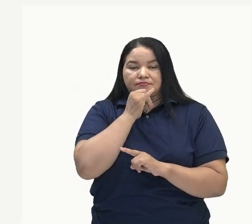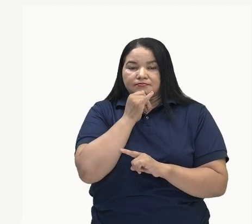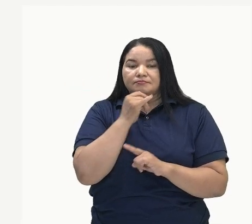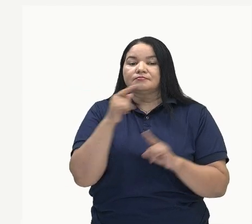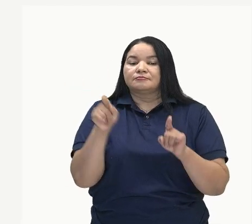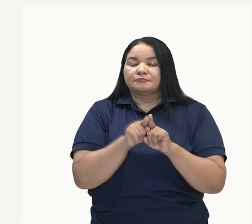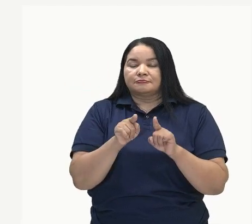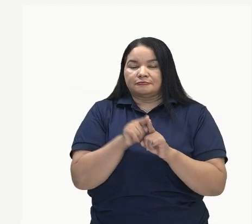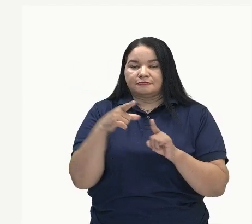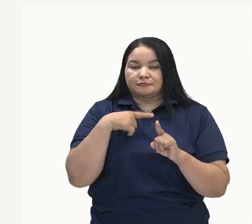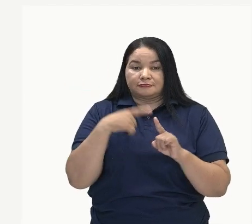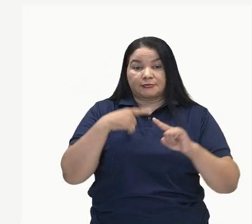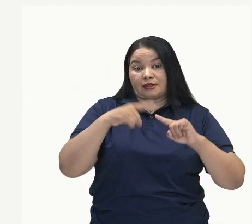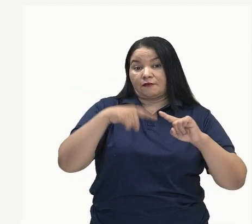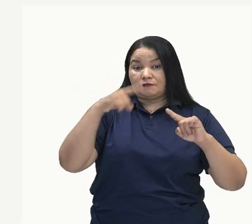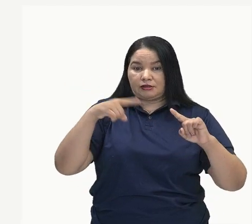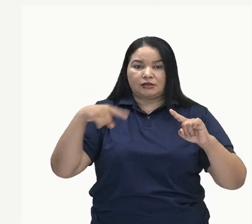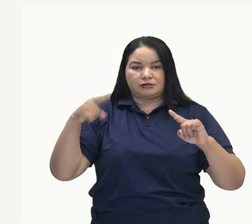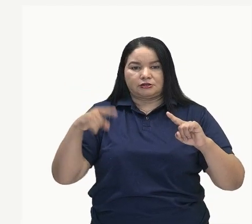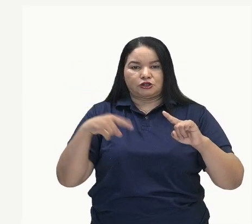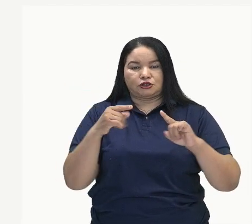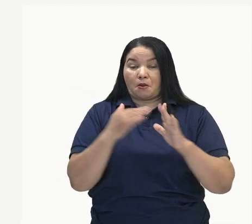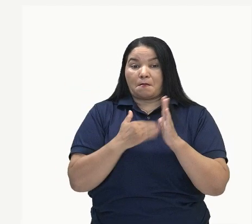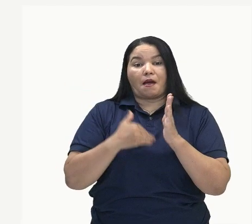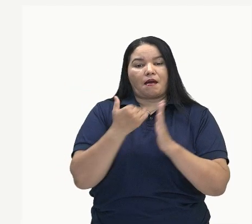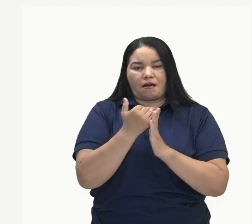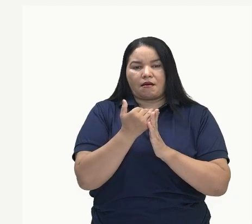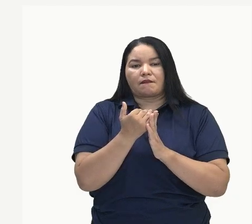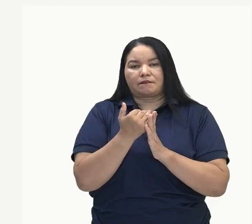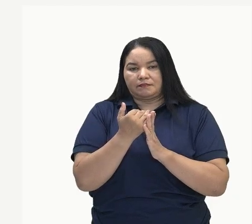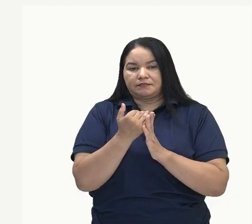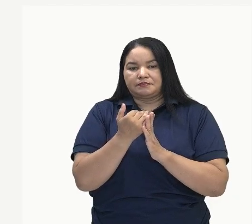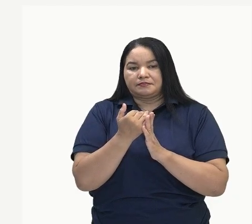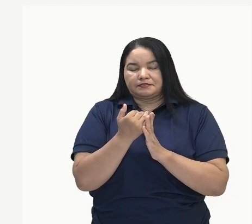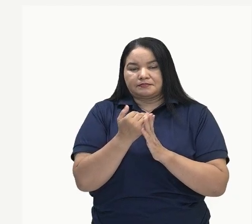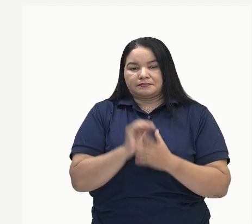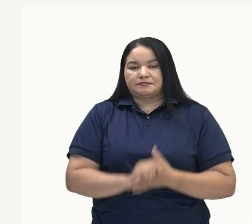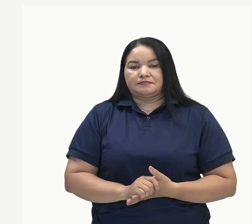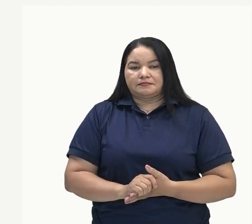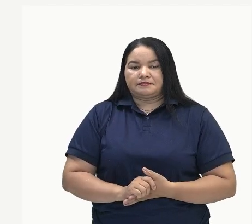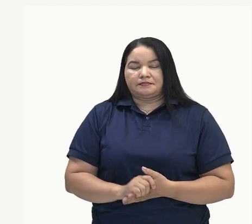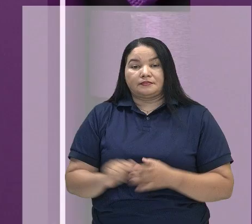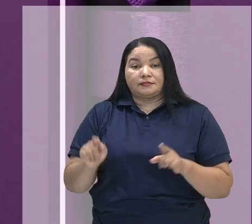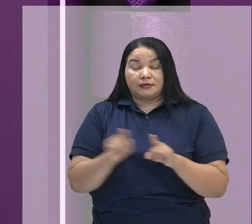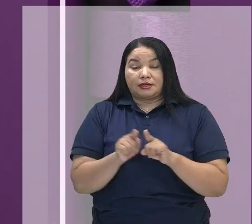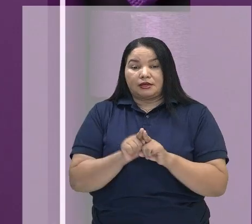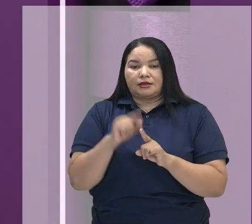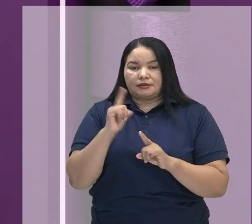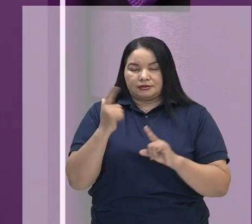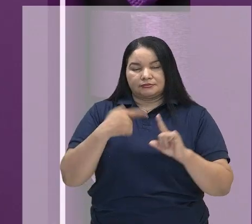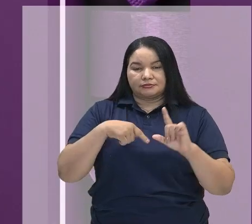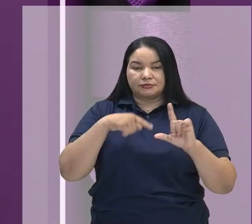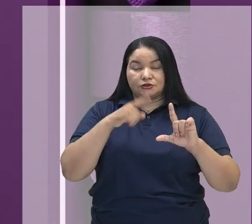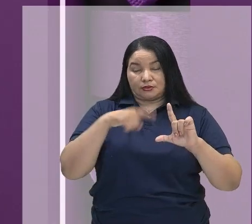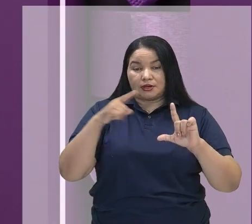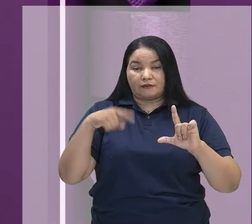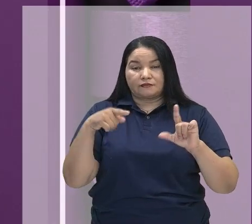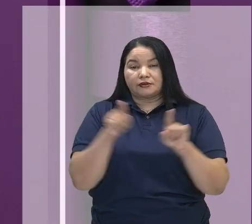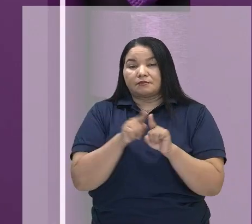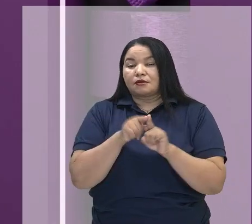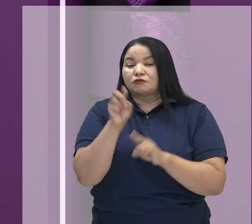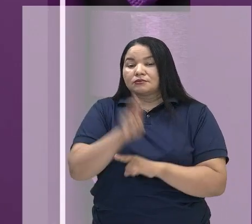aí sim, aí você iria verificar que a variação é intensa. Esse tipo de gráfico também de linhas, ele é